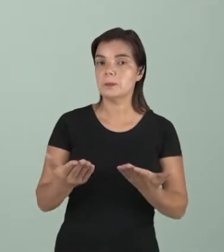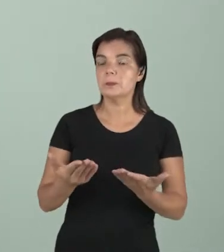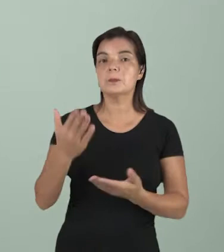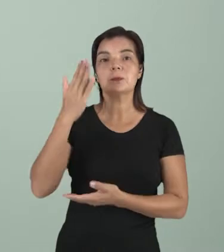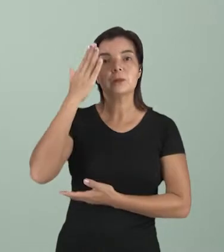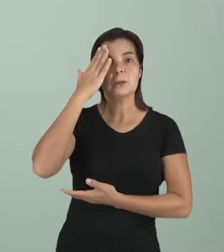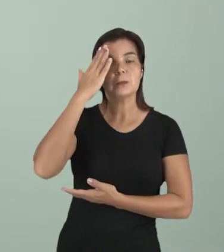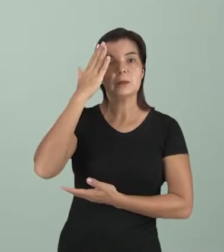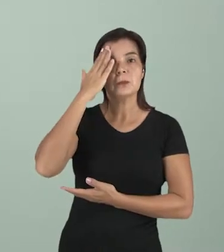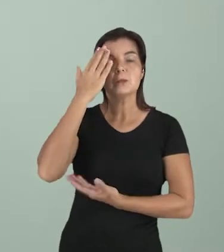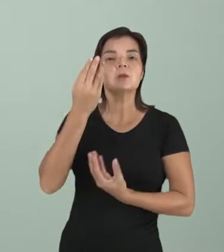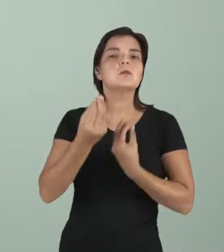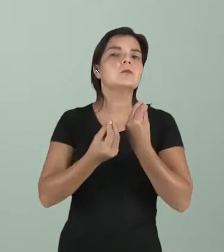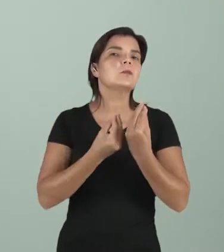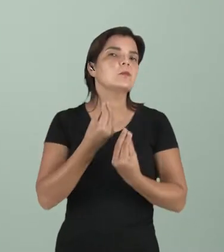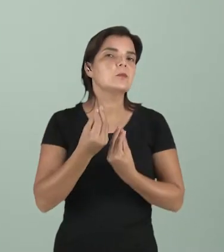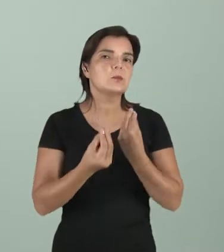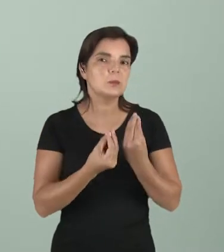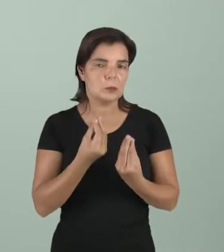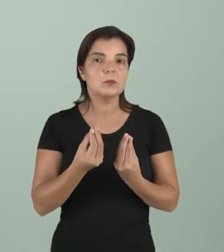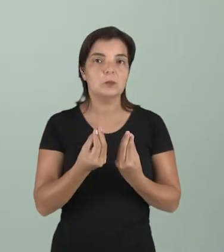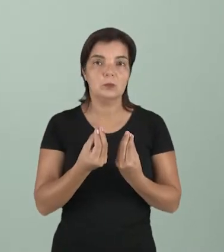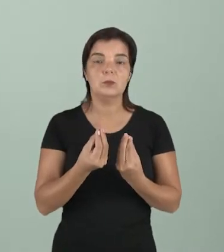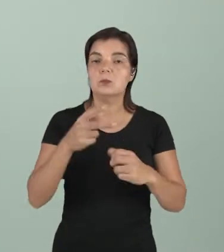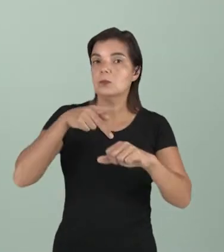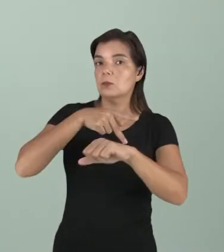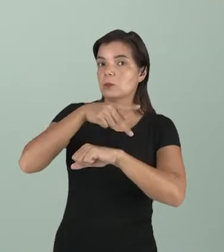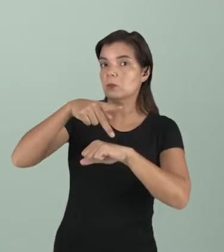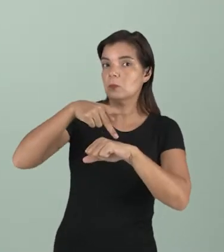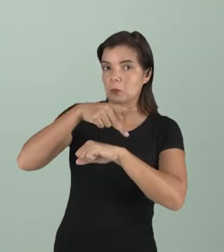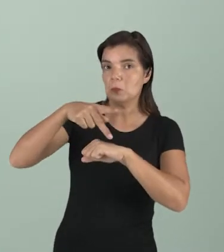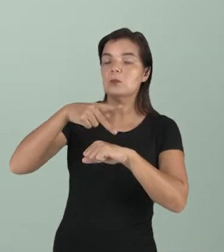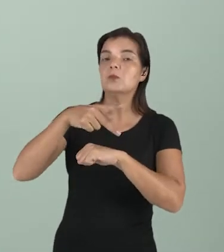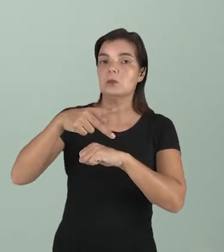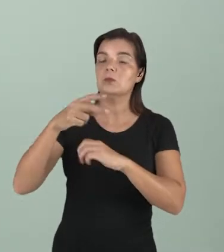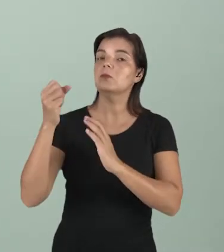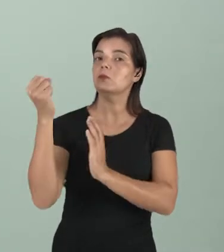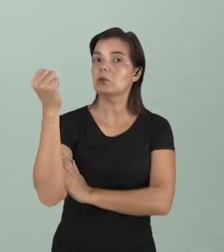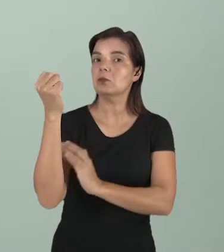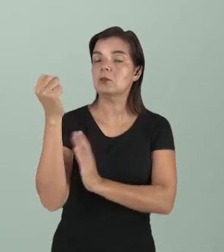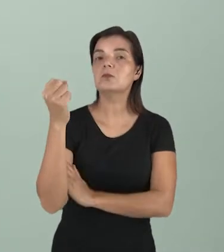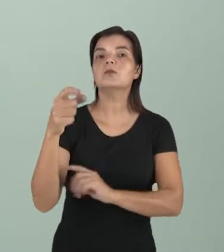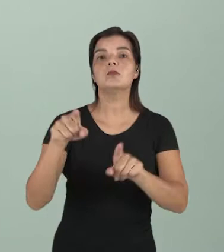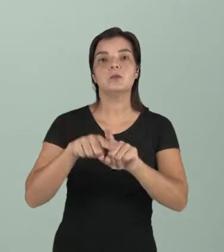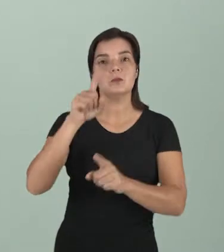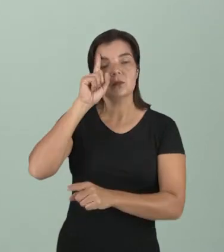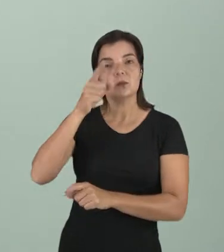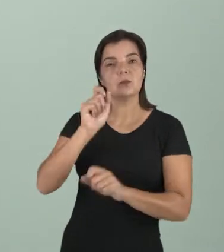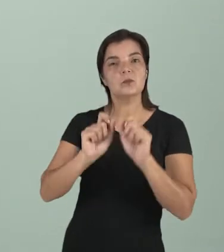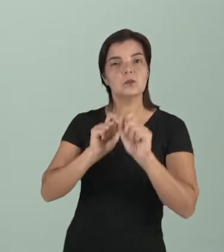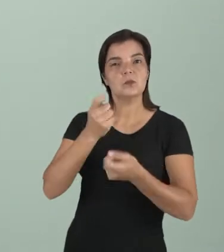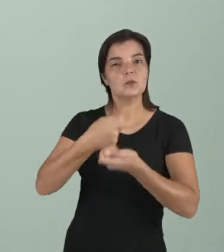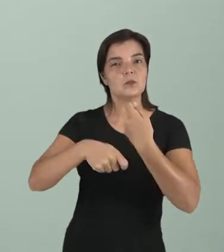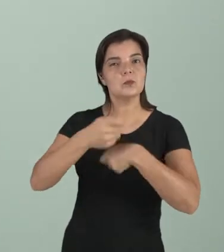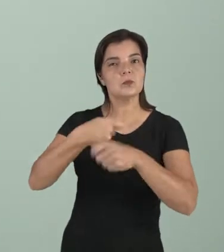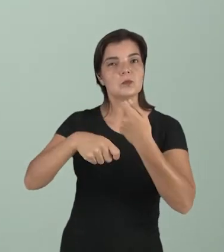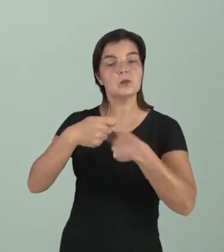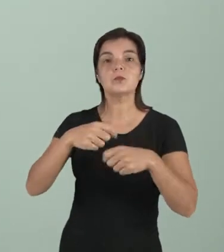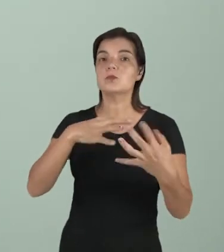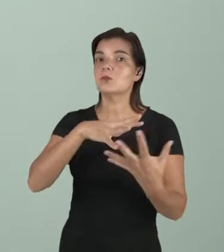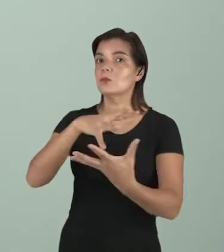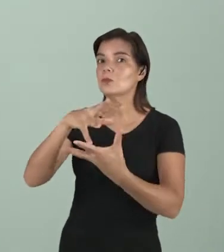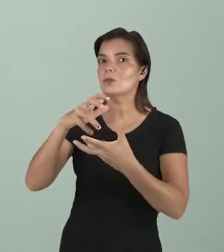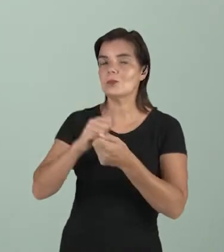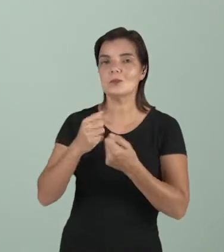vai entender um pouquinho como que esses centros econômicos, eles praticamente comandam, a economia do